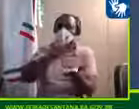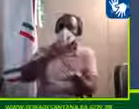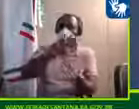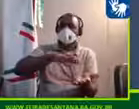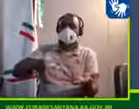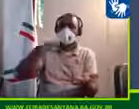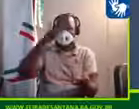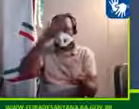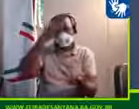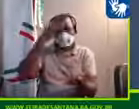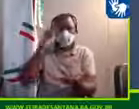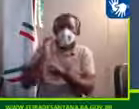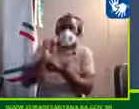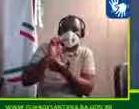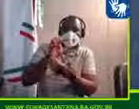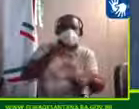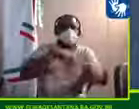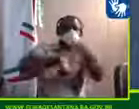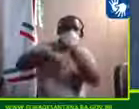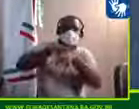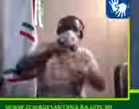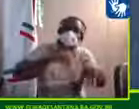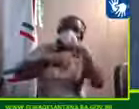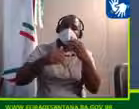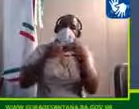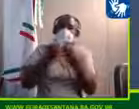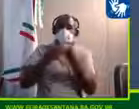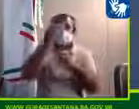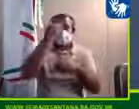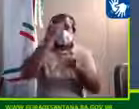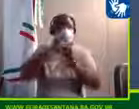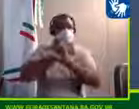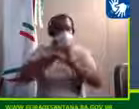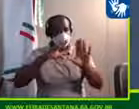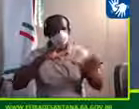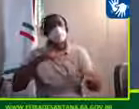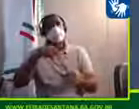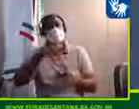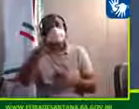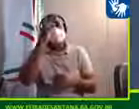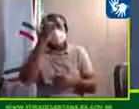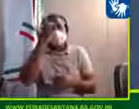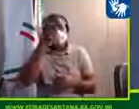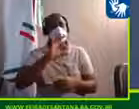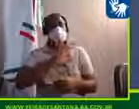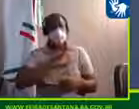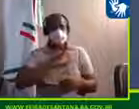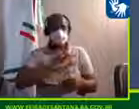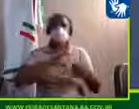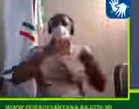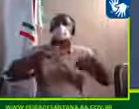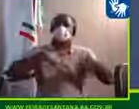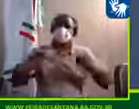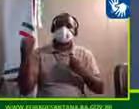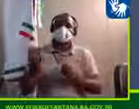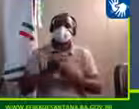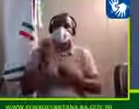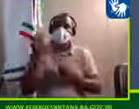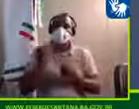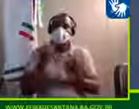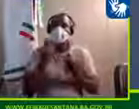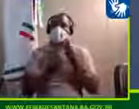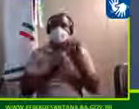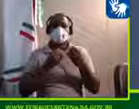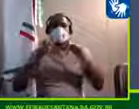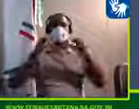se movimentando. Acho que as pessoas entenderam qual é a forma exata. Acho que a participação da polícia foi fundamental. As barreiras